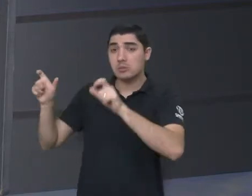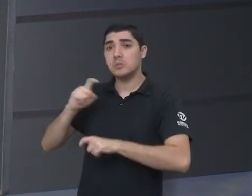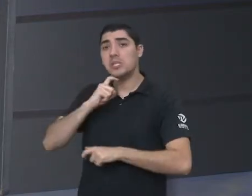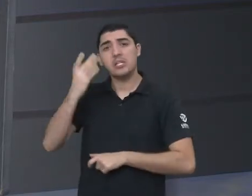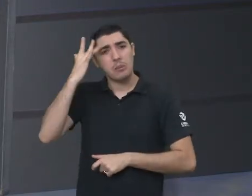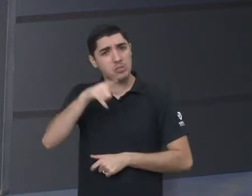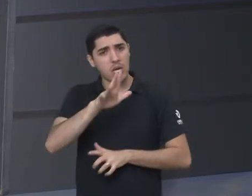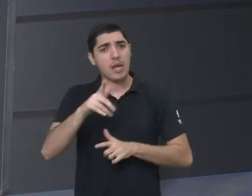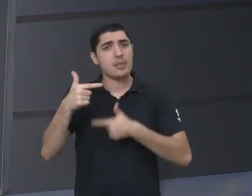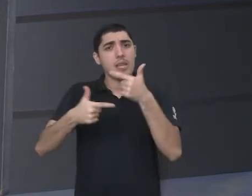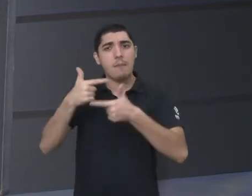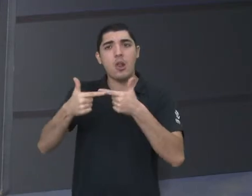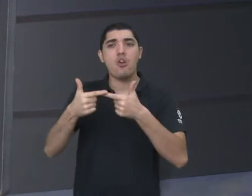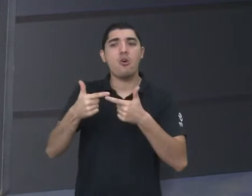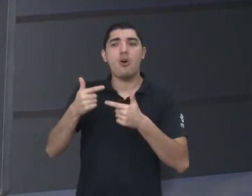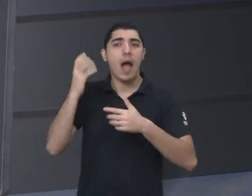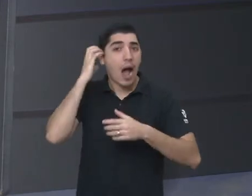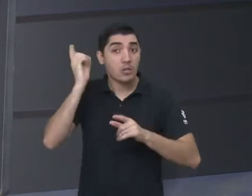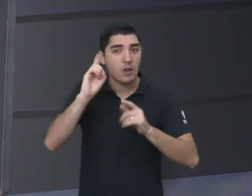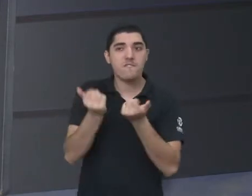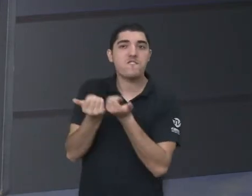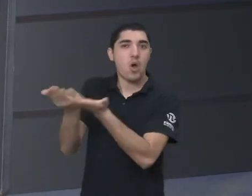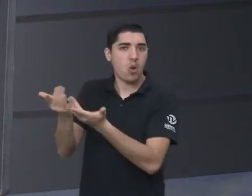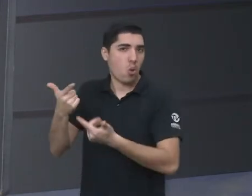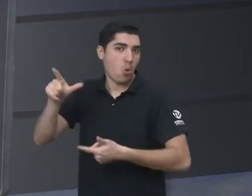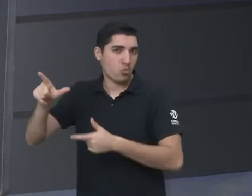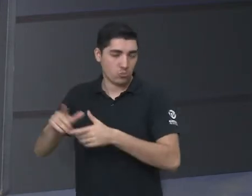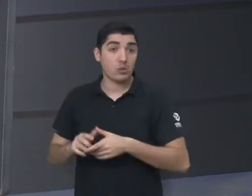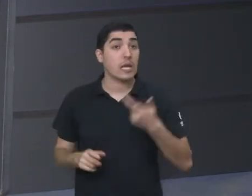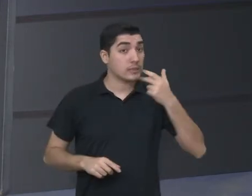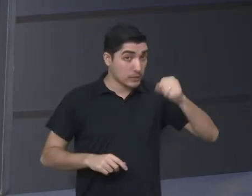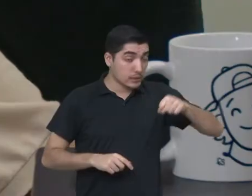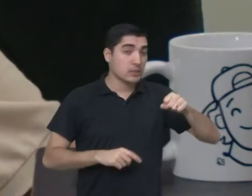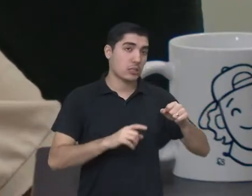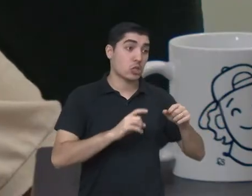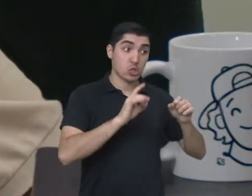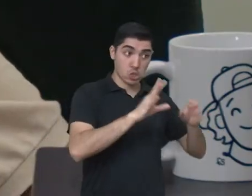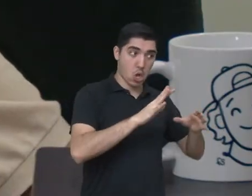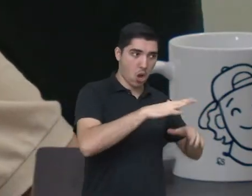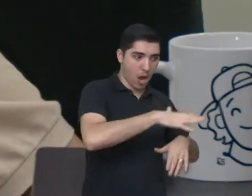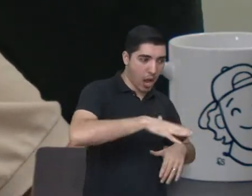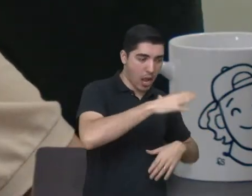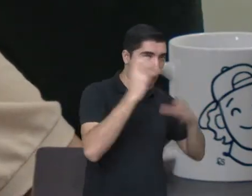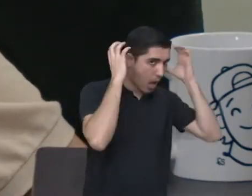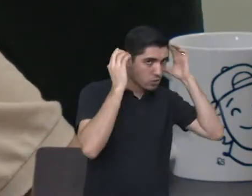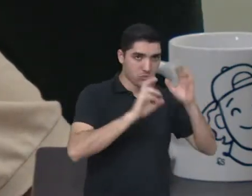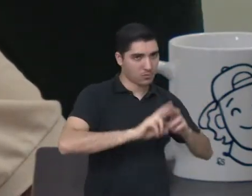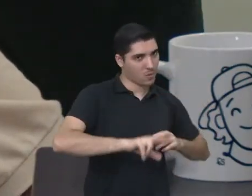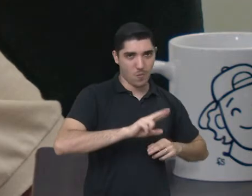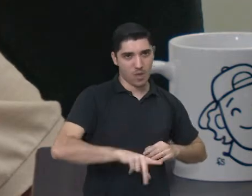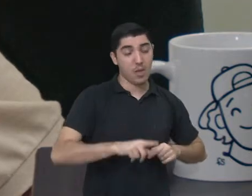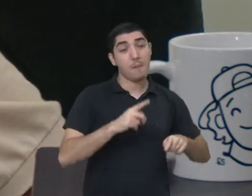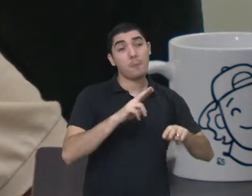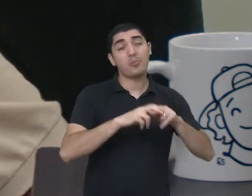se eu estiver errado. Edson Benedito Fonseca. Por enquanto. Por enquanto? Amanhã a gente não sabe,